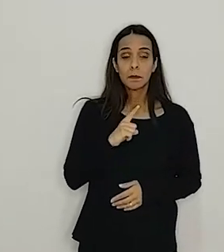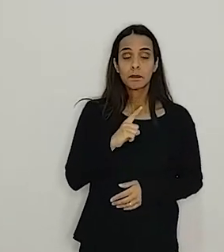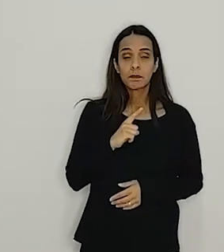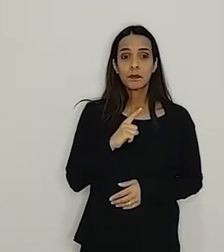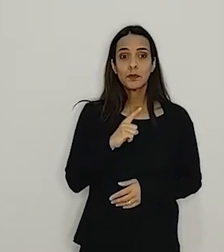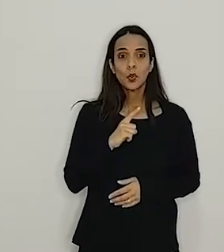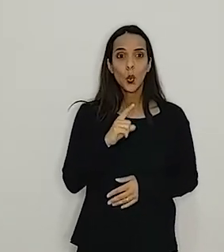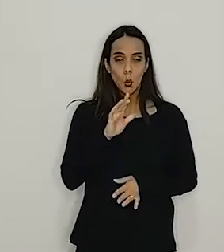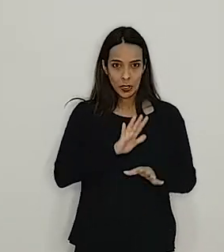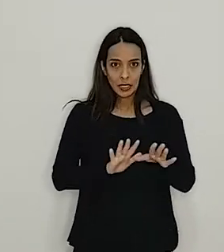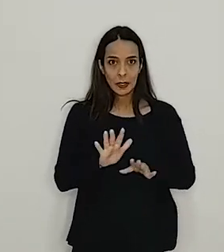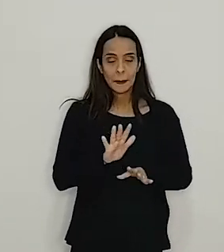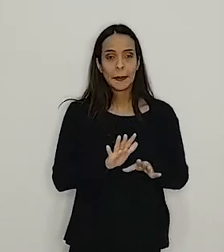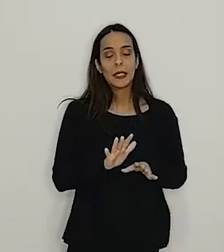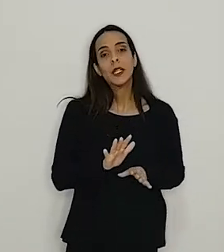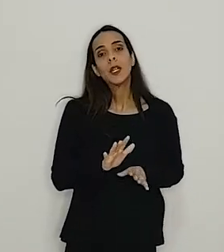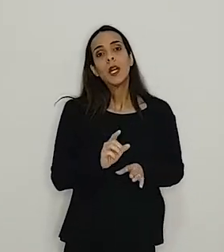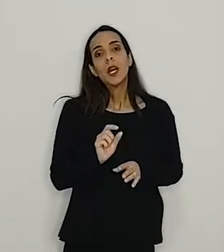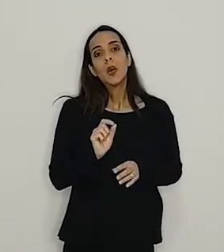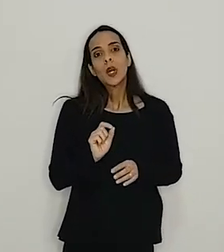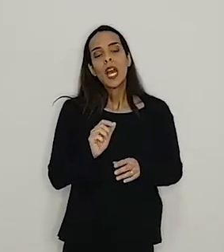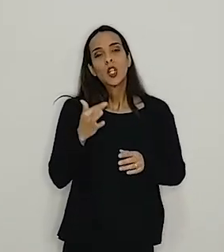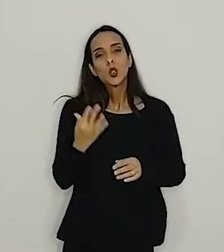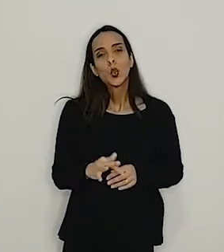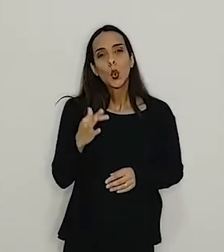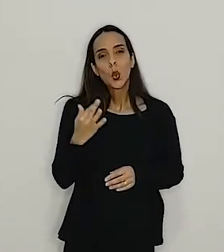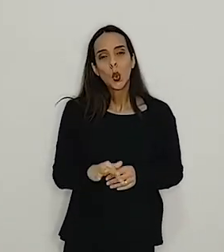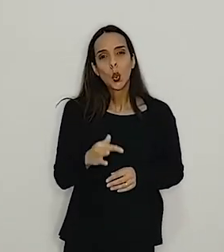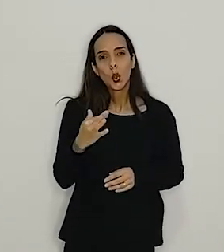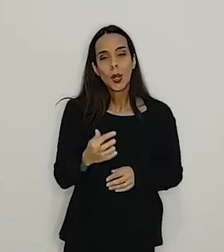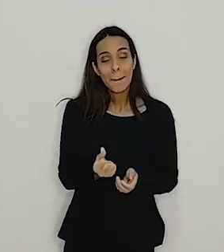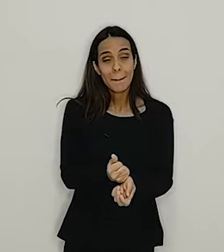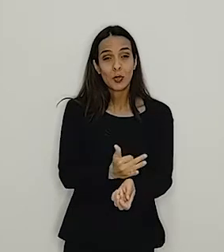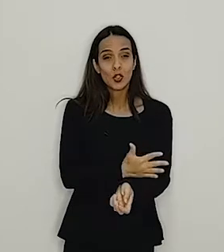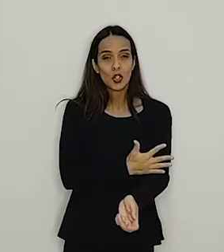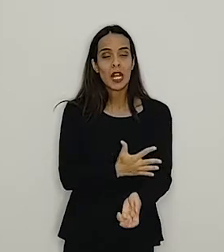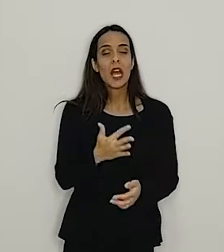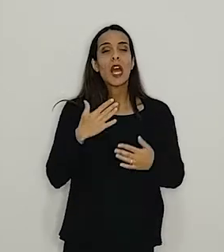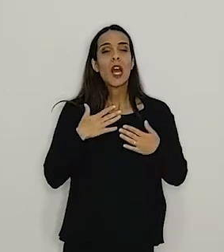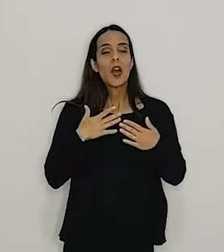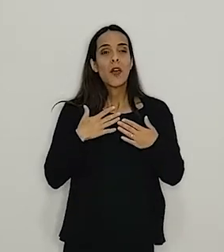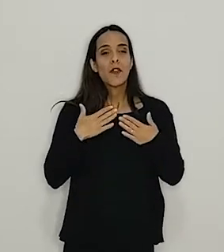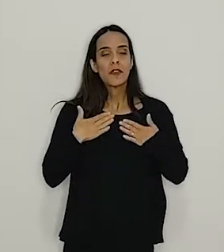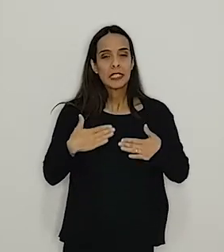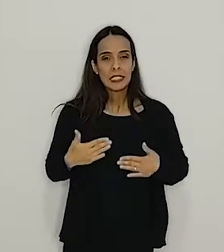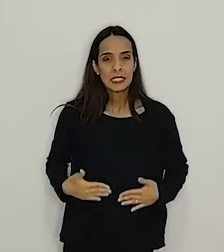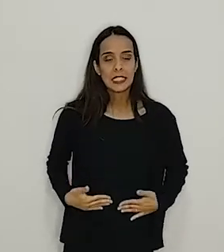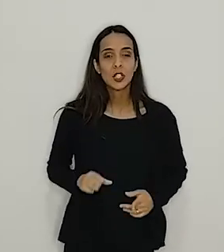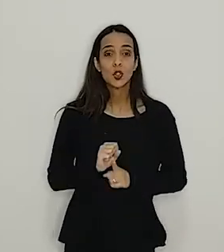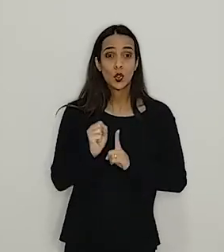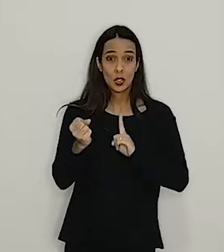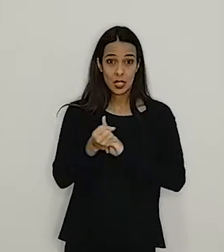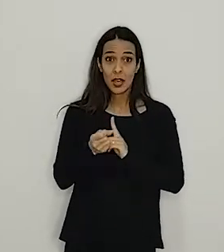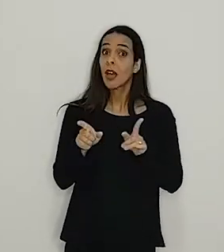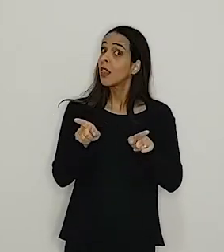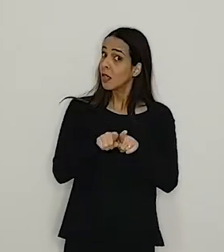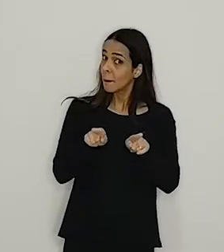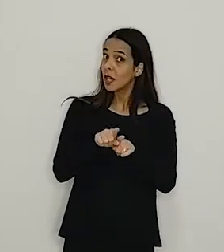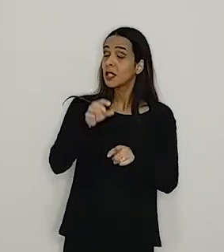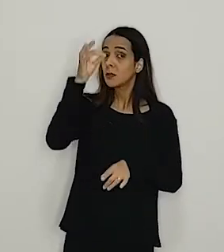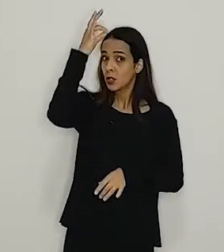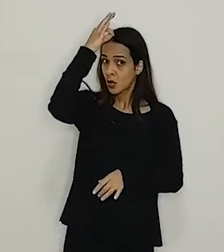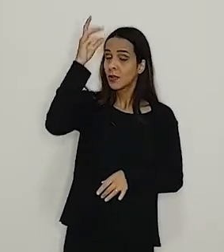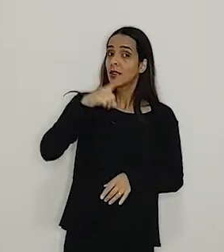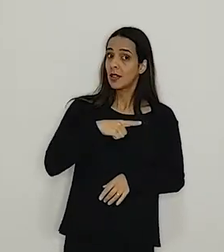relacionada apenas a questões que são físicas, né, mas também questões que são emocionais, sociais e até